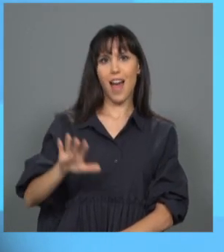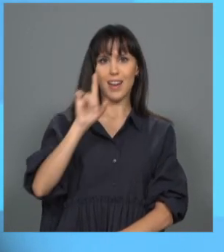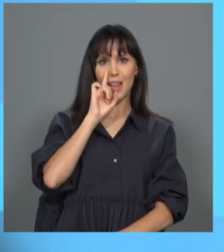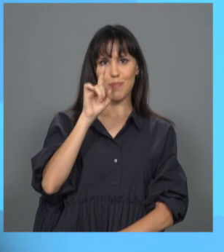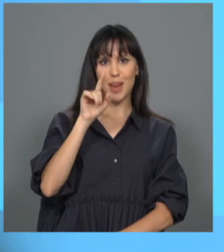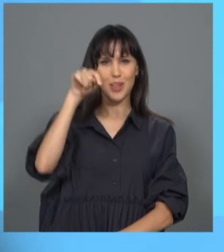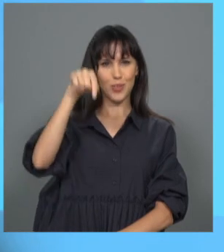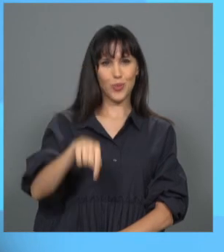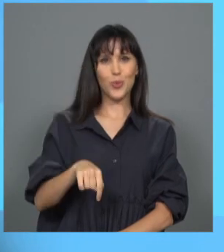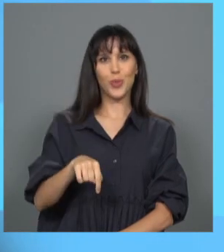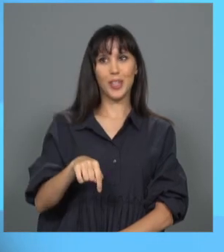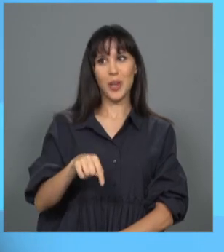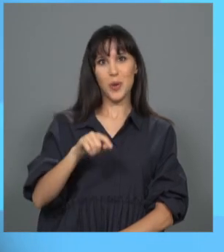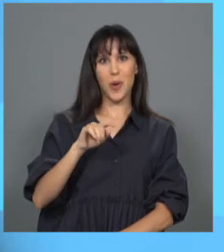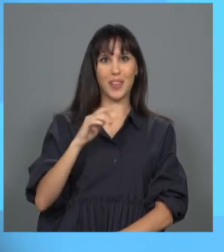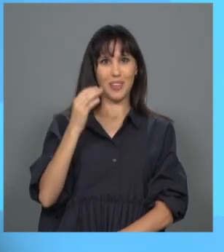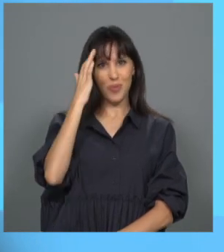sonho antigo, posso dizê-lo assim, não é?